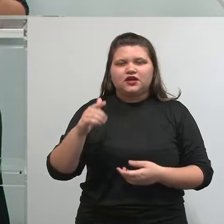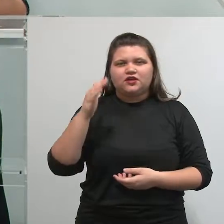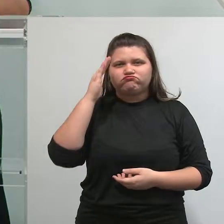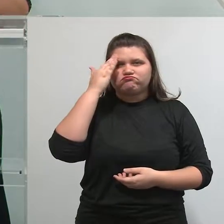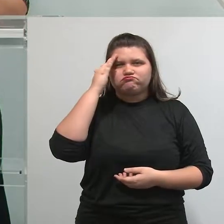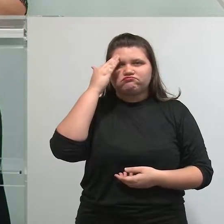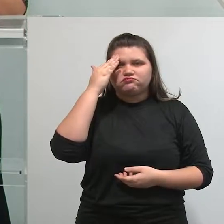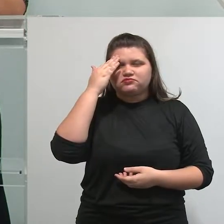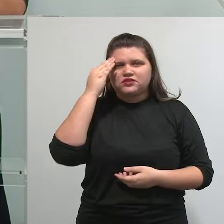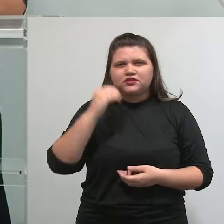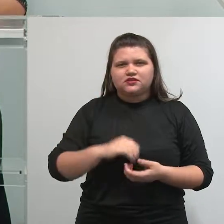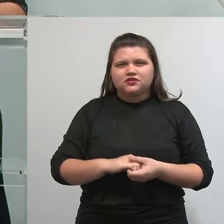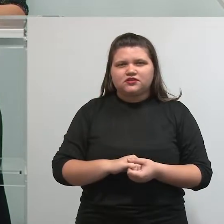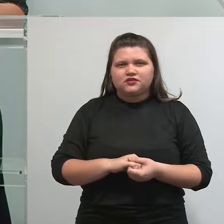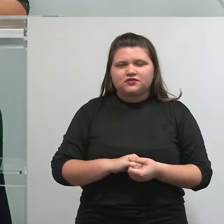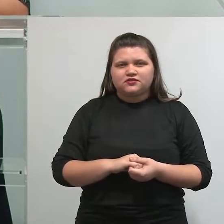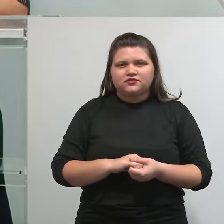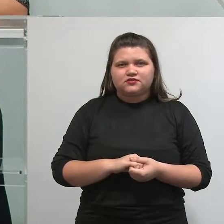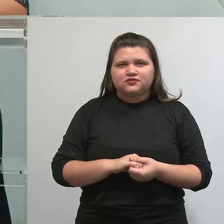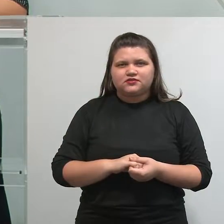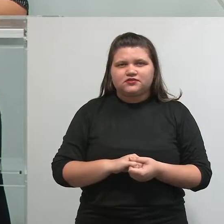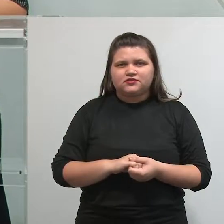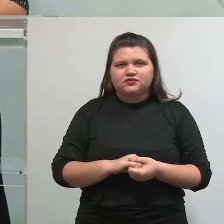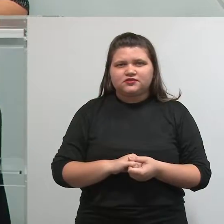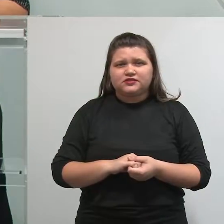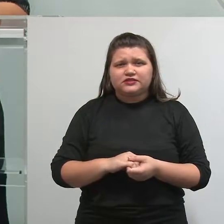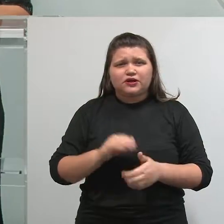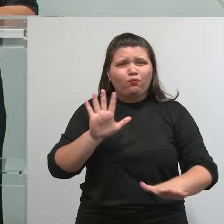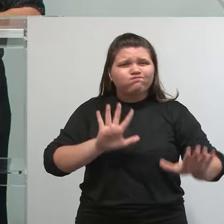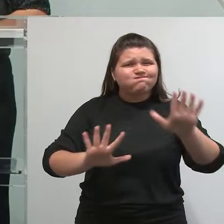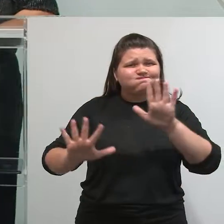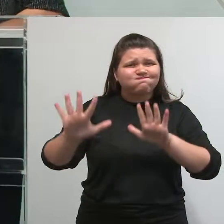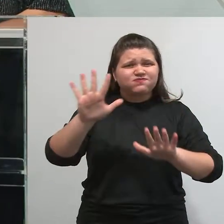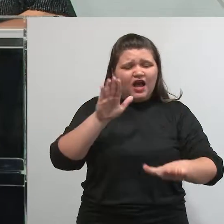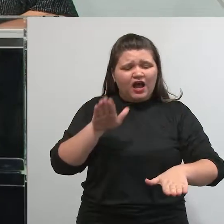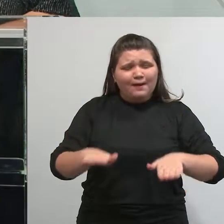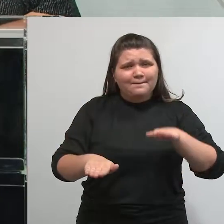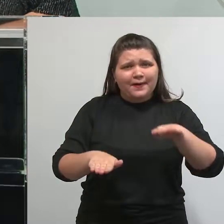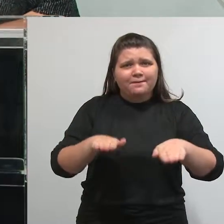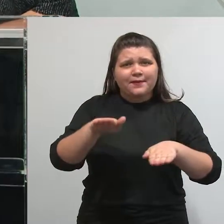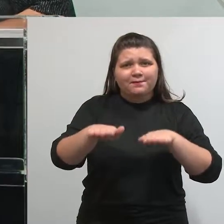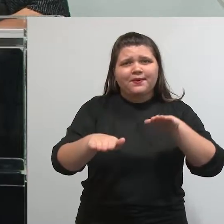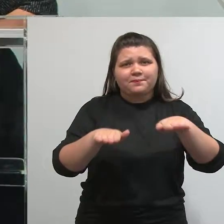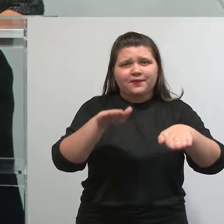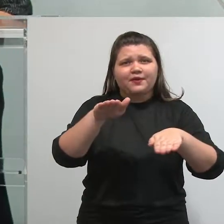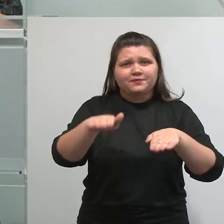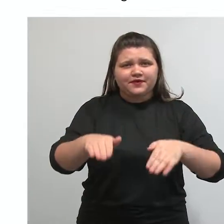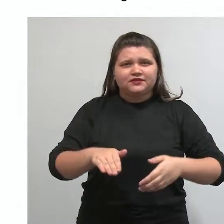né? Então, você tem que ter muito cuidado nesse processo, tá certo? Vamos seguindo.